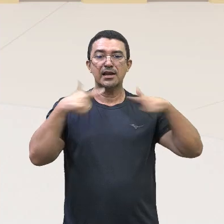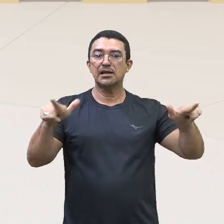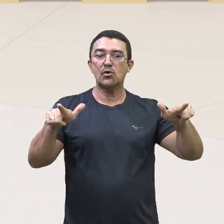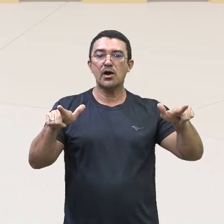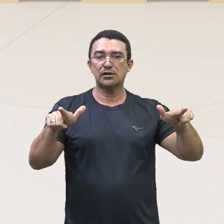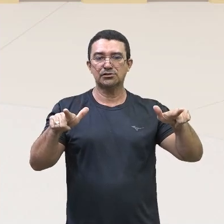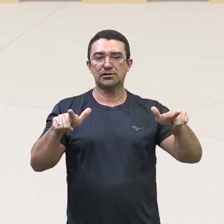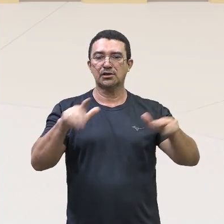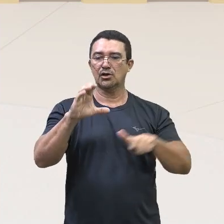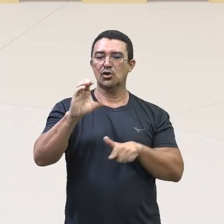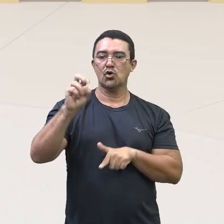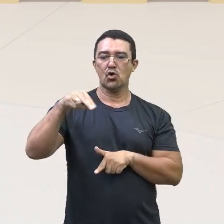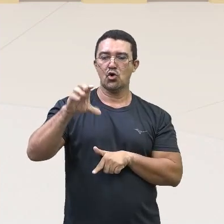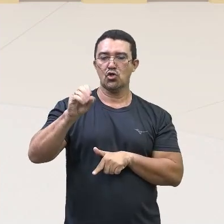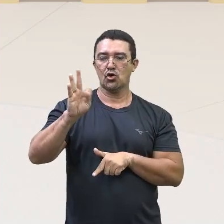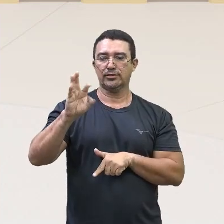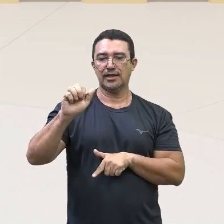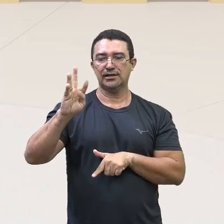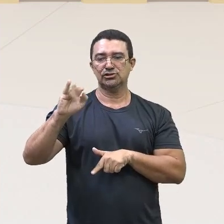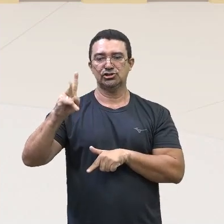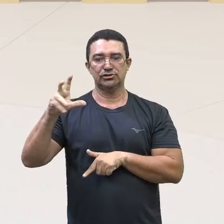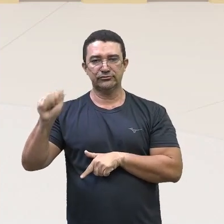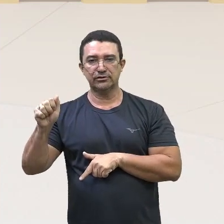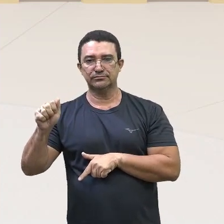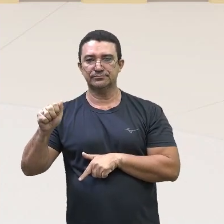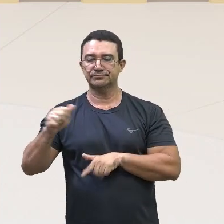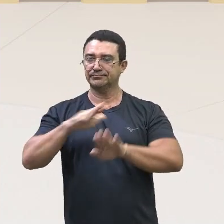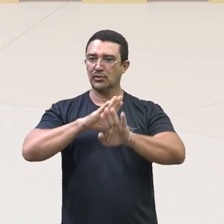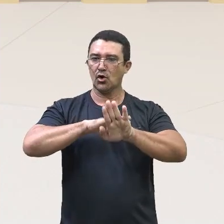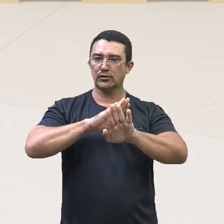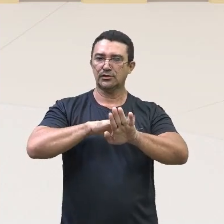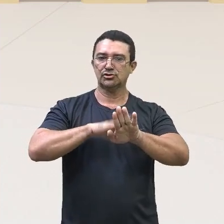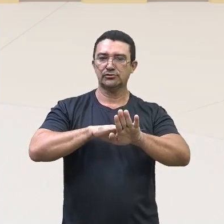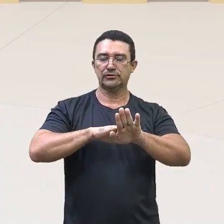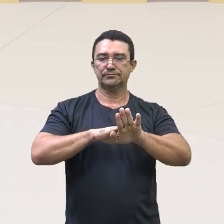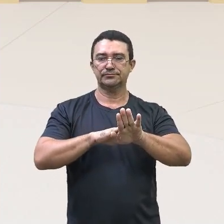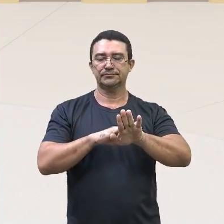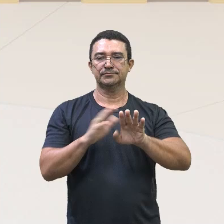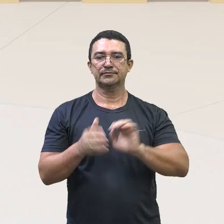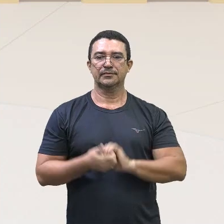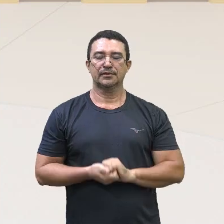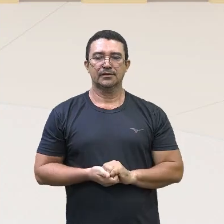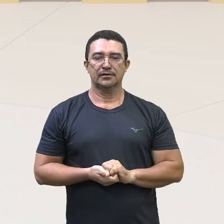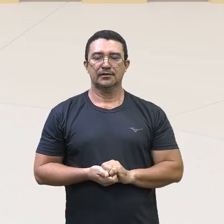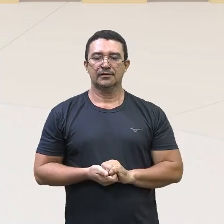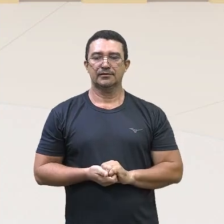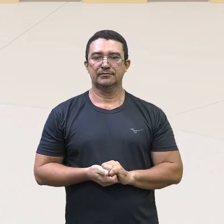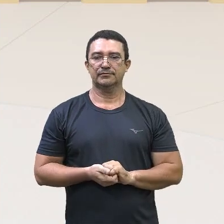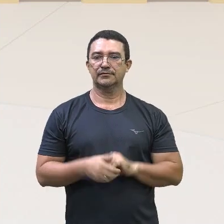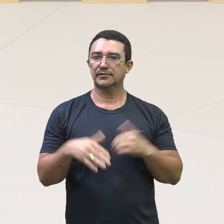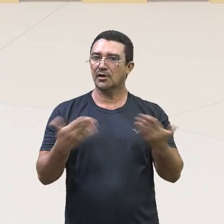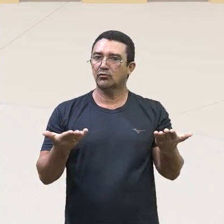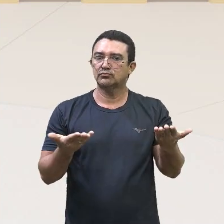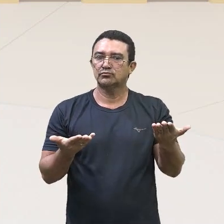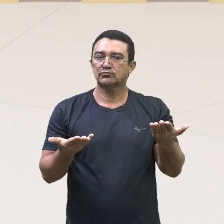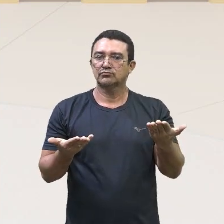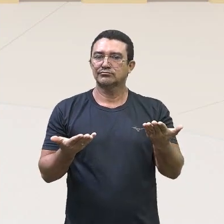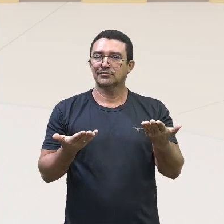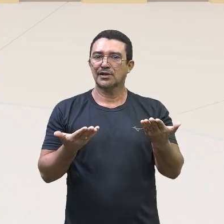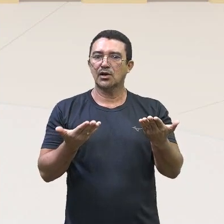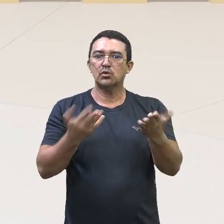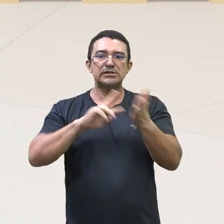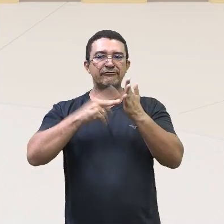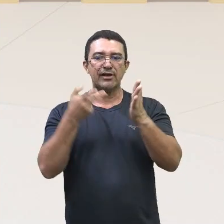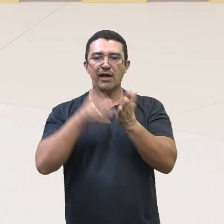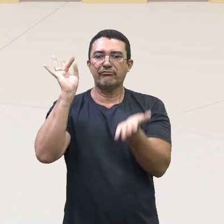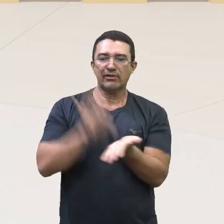que será? É uma linguagem conotativa. E aí nós temos, porque não é muito sentido, não é o sentido real, não,